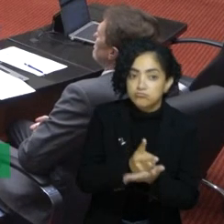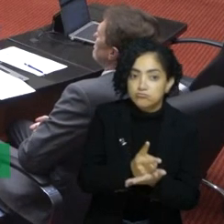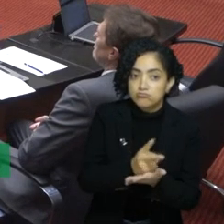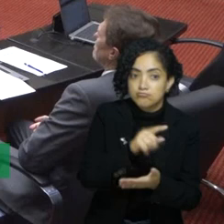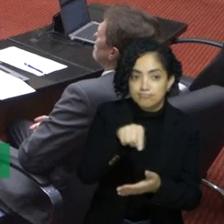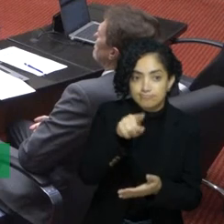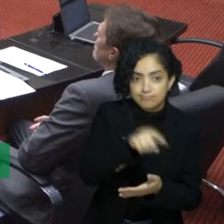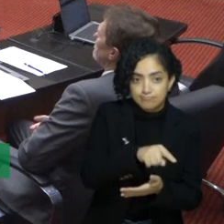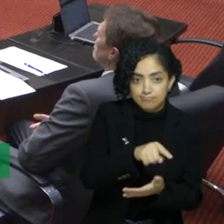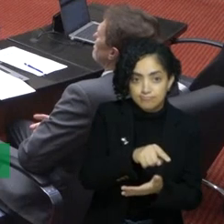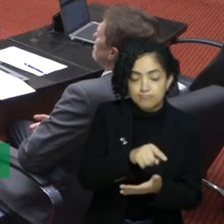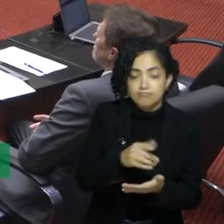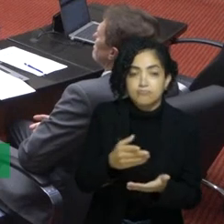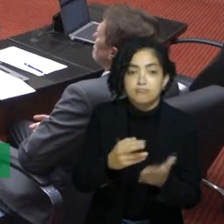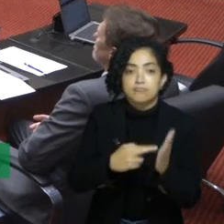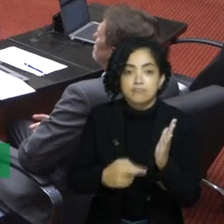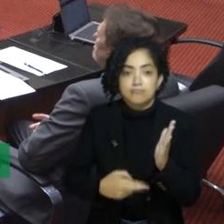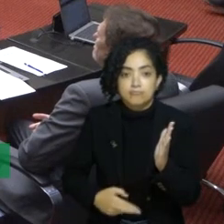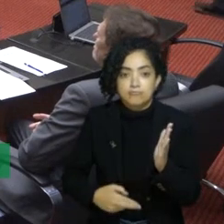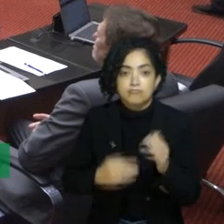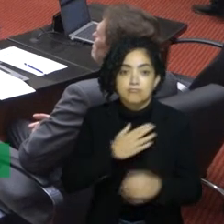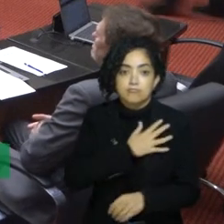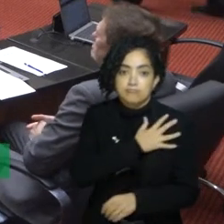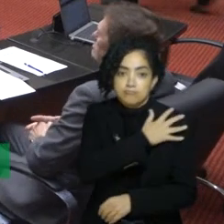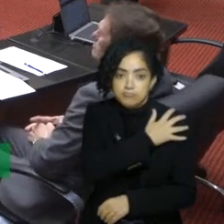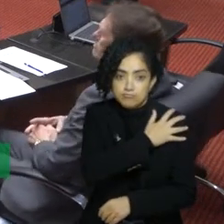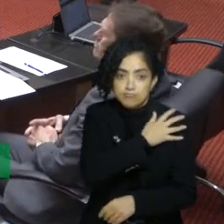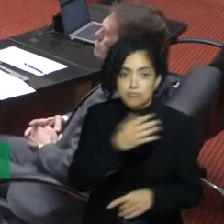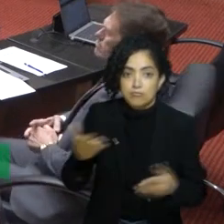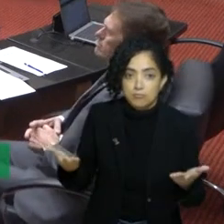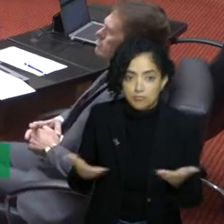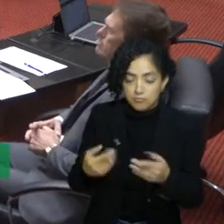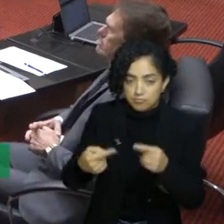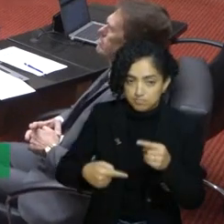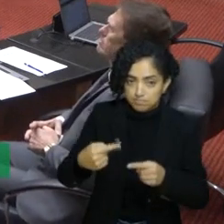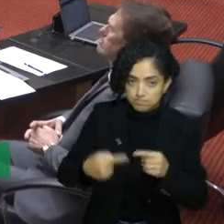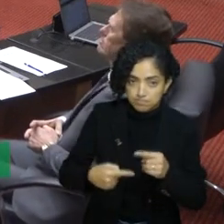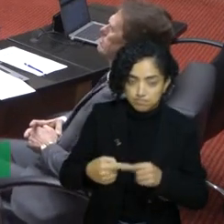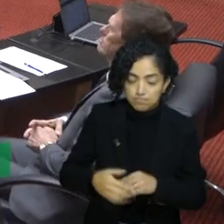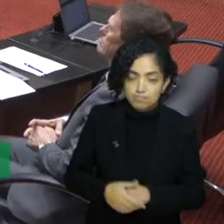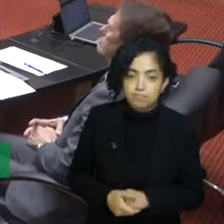veto. Relatoria, deputado Napoleão Bernardes, em discussão.